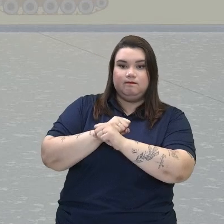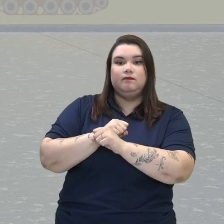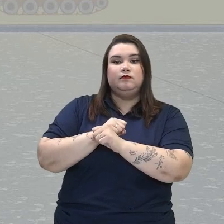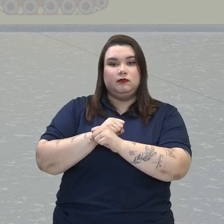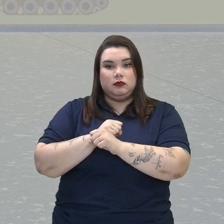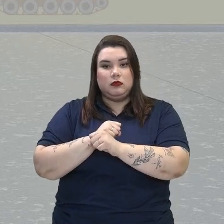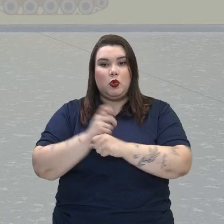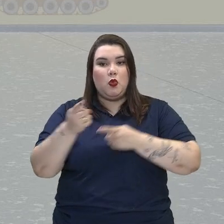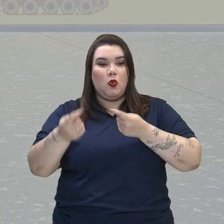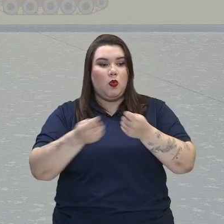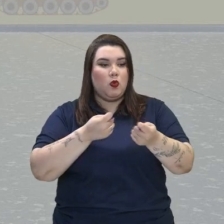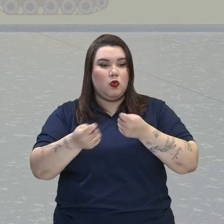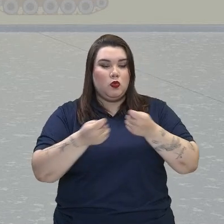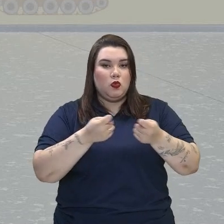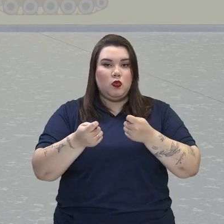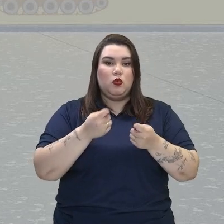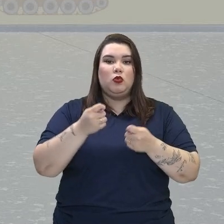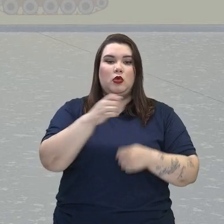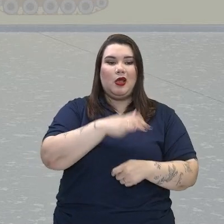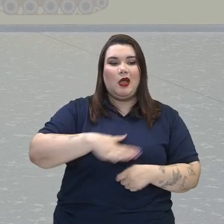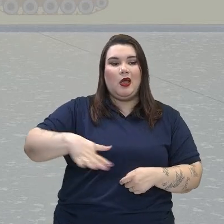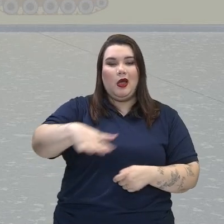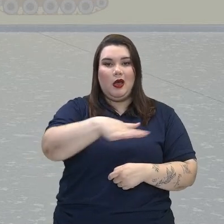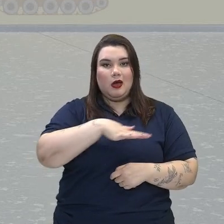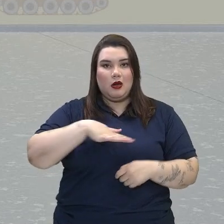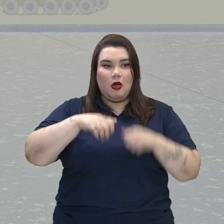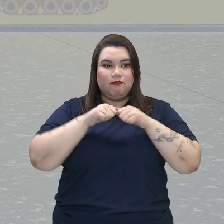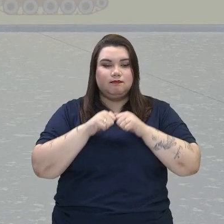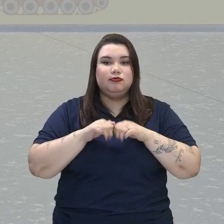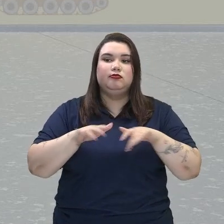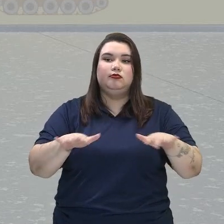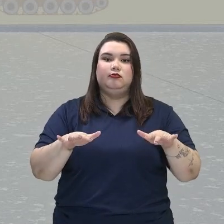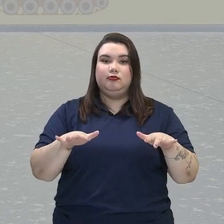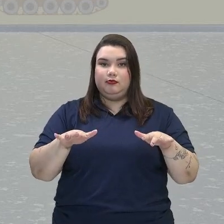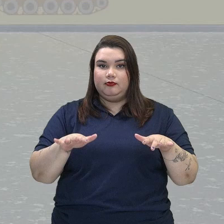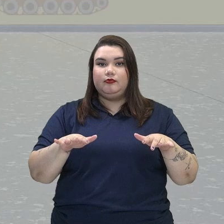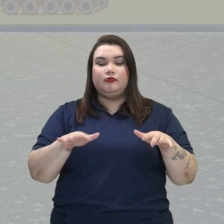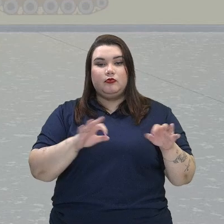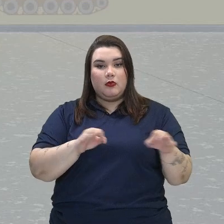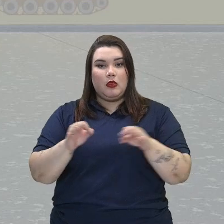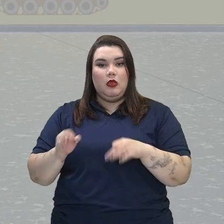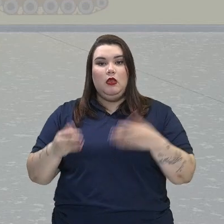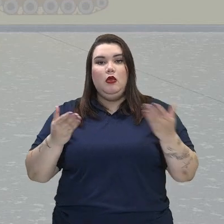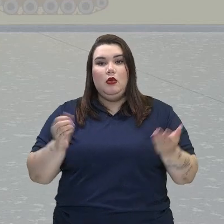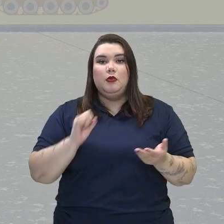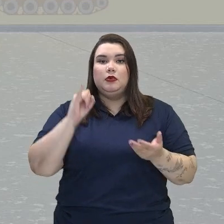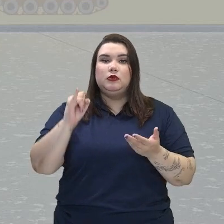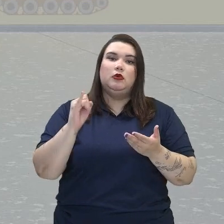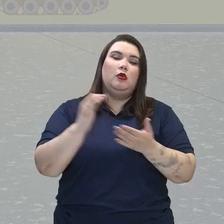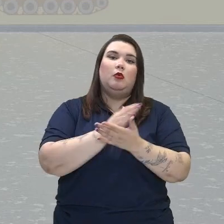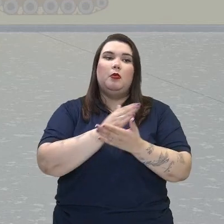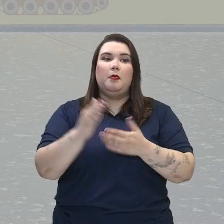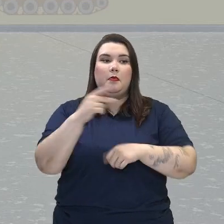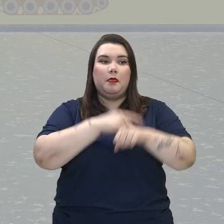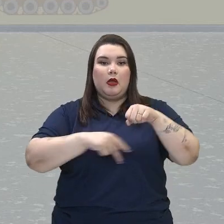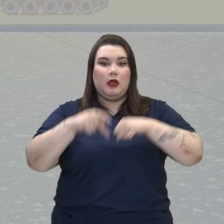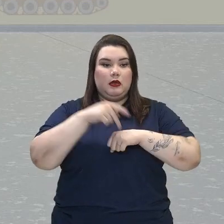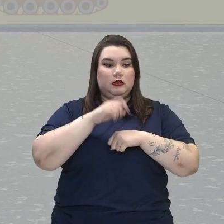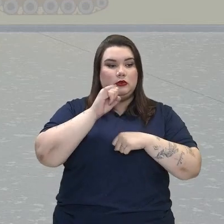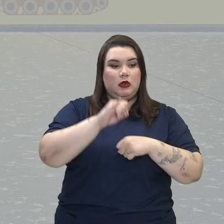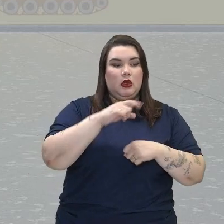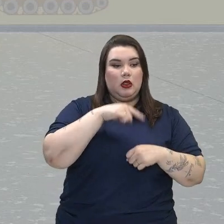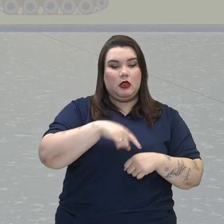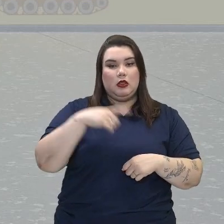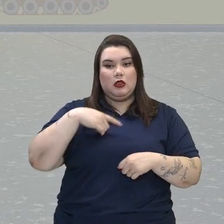consolidar o controle soviético sobre a região. Então, se algum país fosse invadido